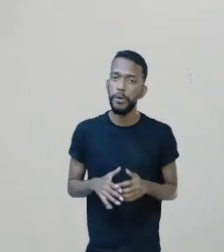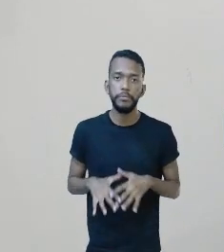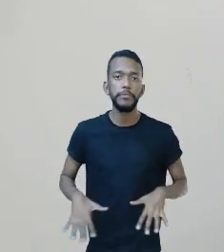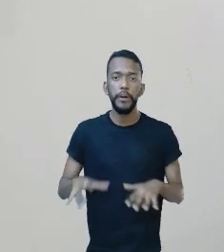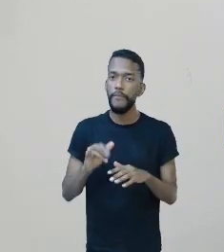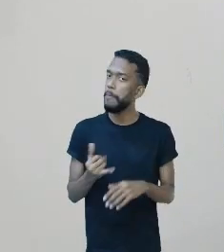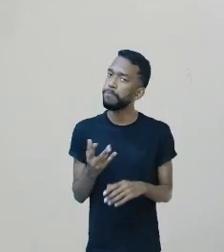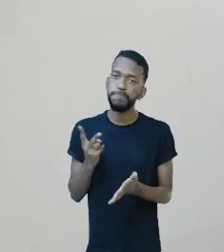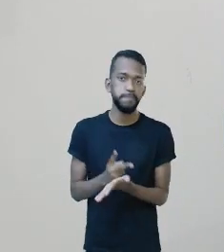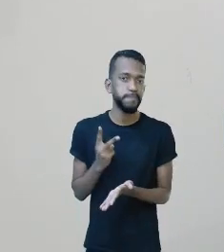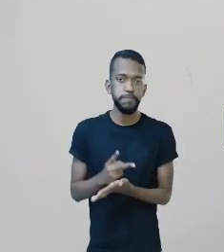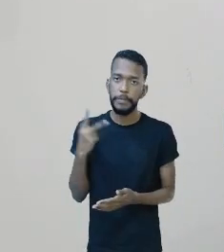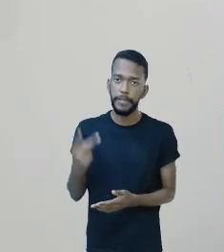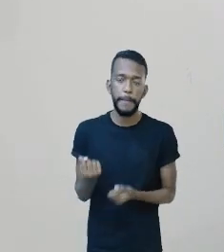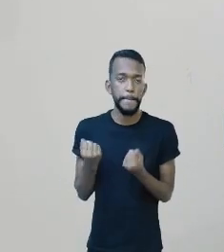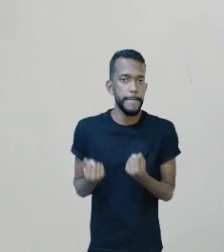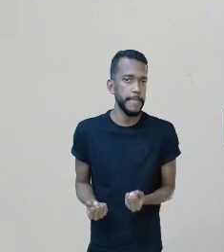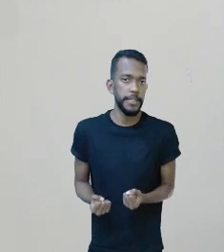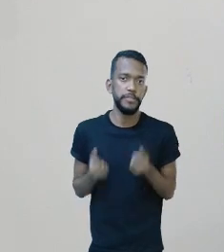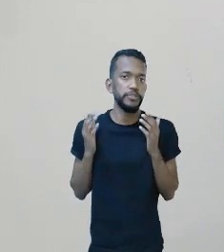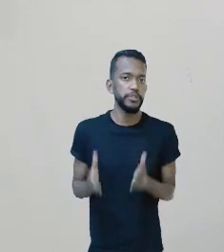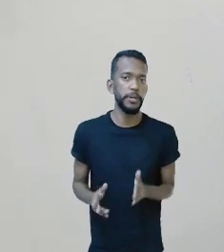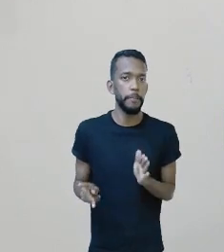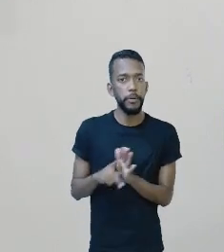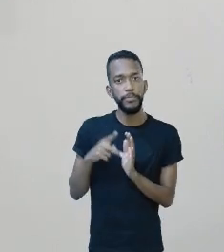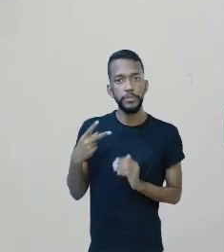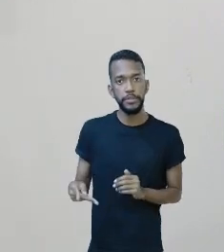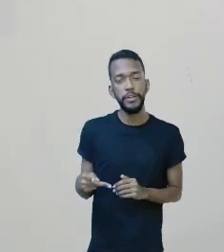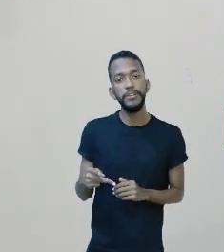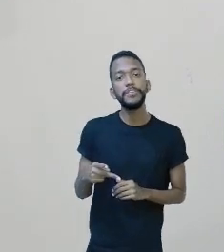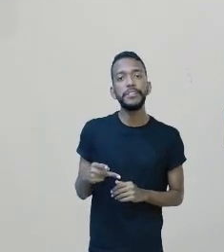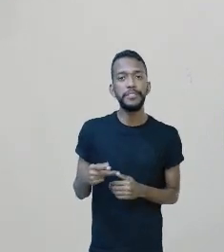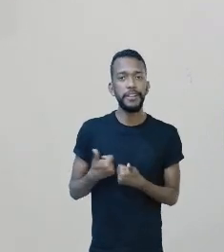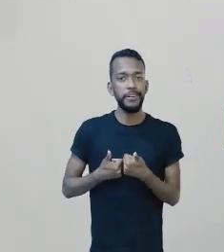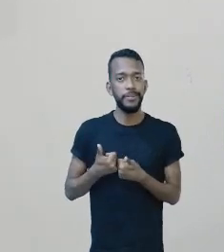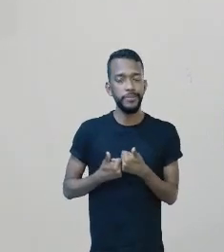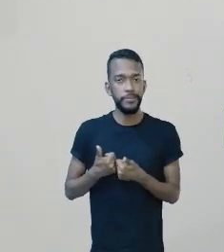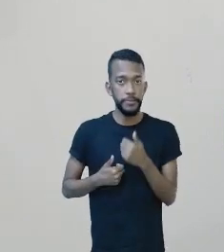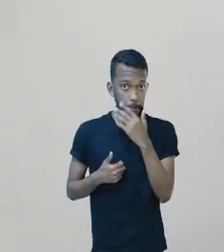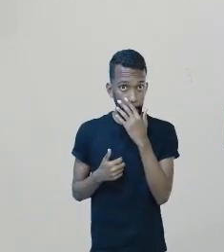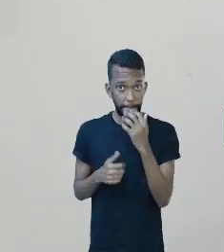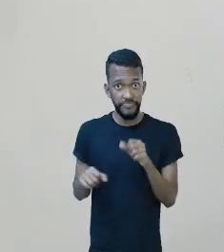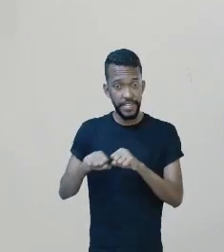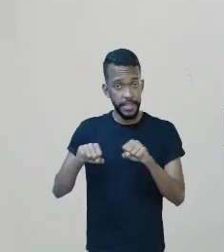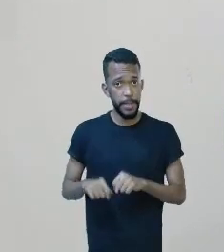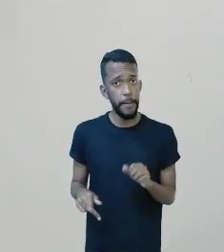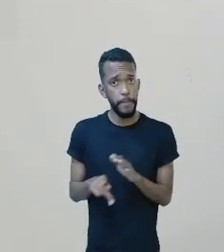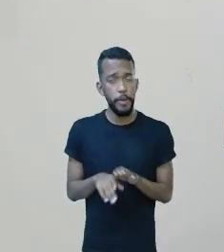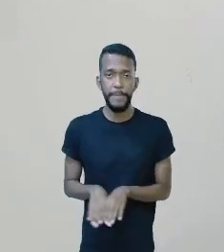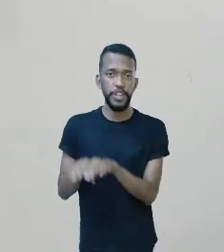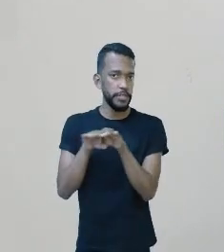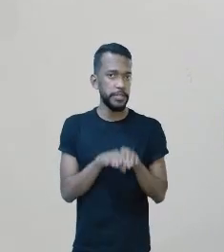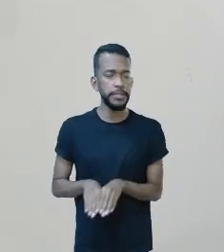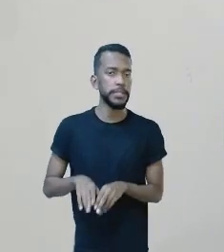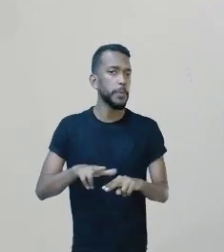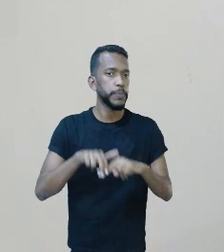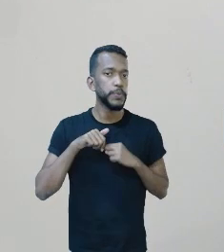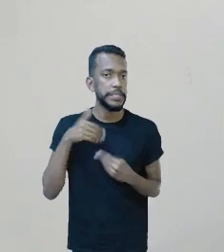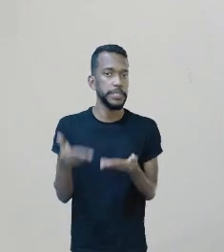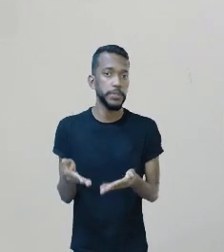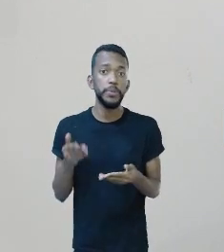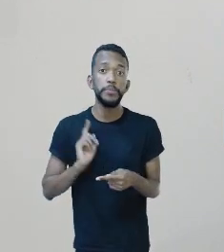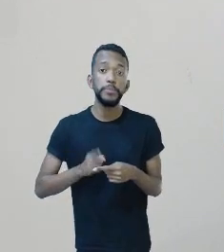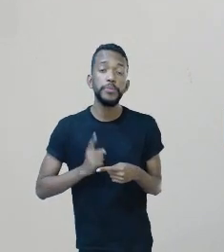será mantida a sua pesagem, que é o caso do arroz que eu comentei, tá? O sistema de padronização existe para isso, para que